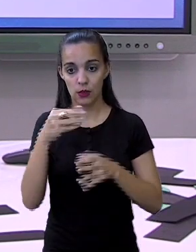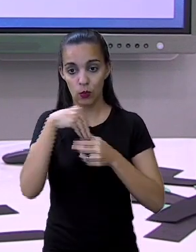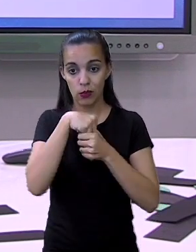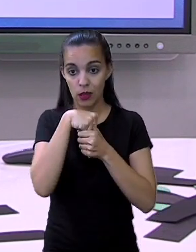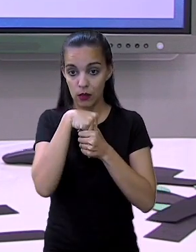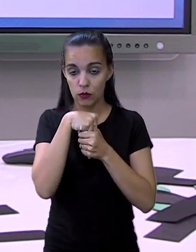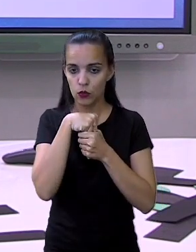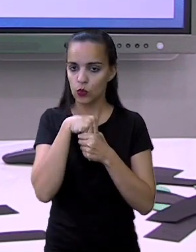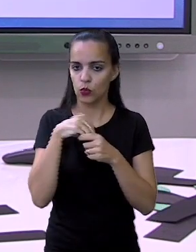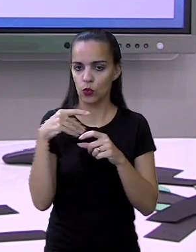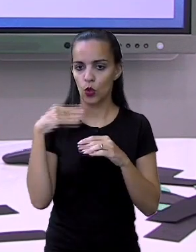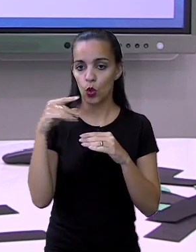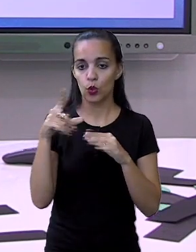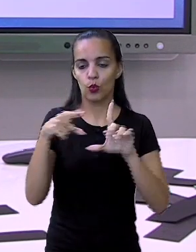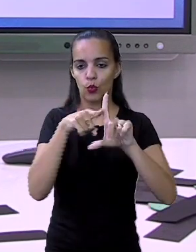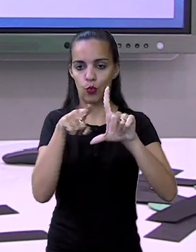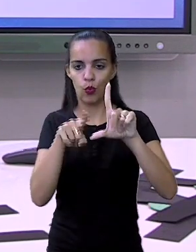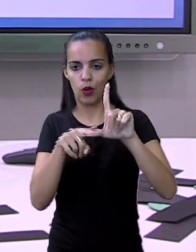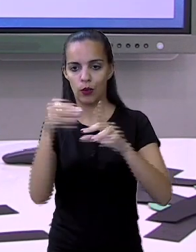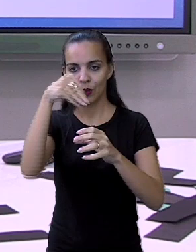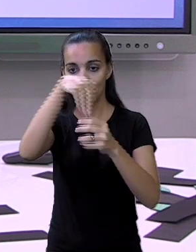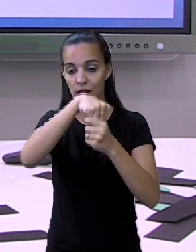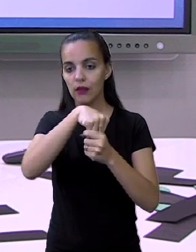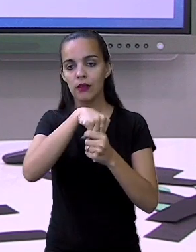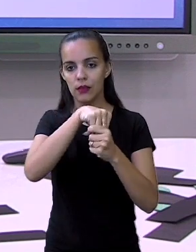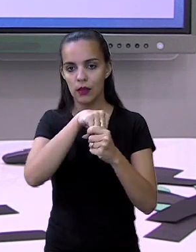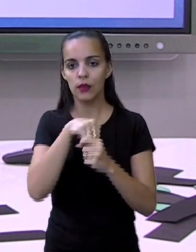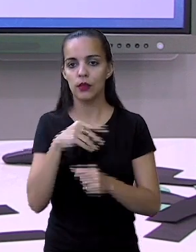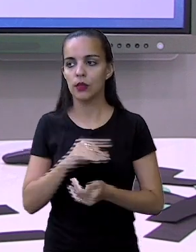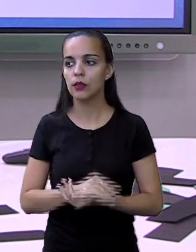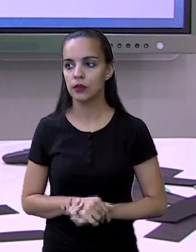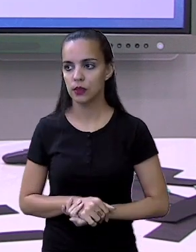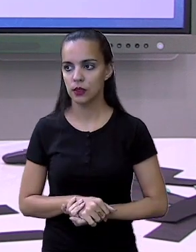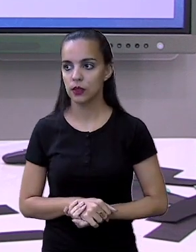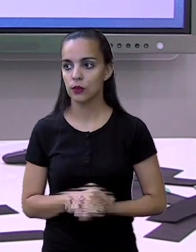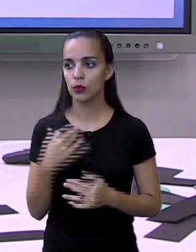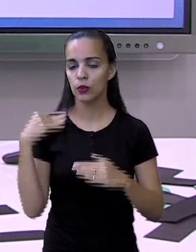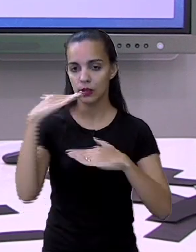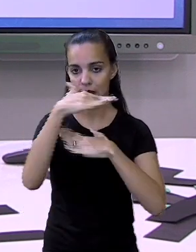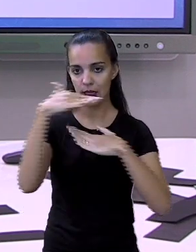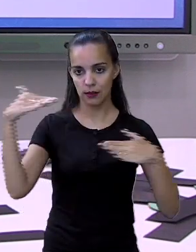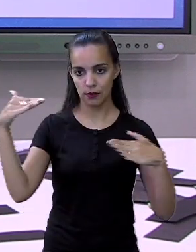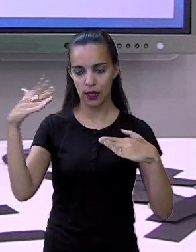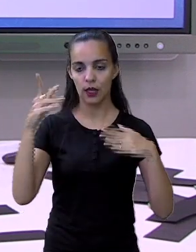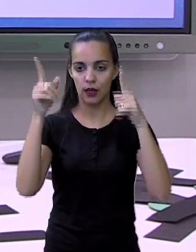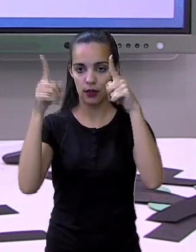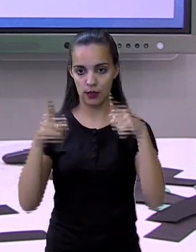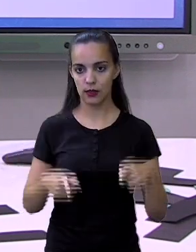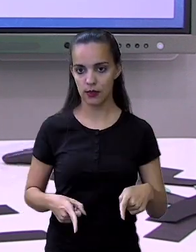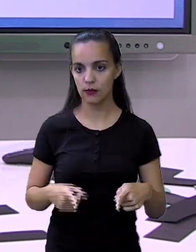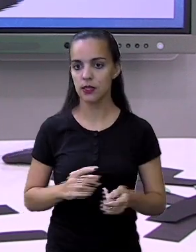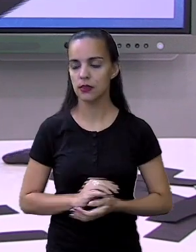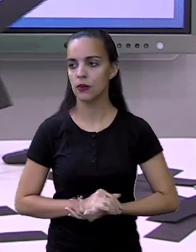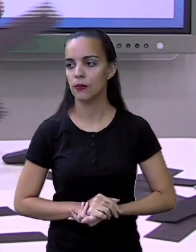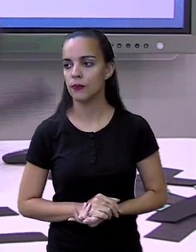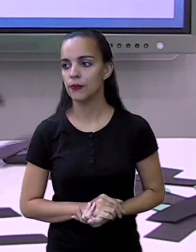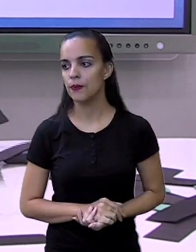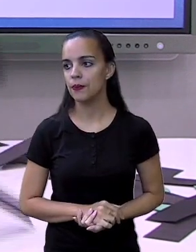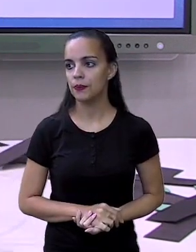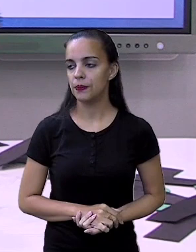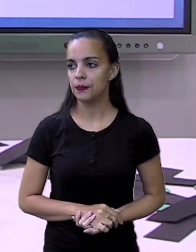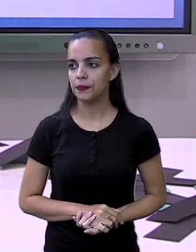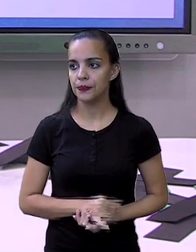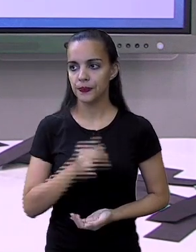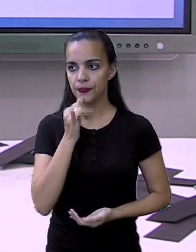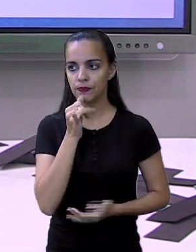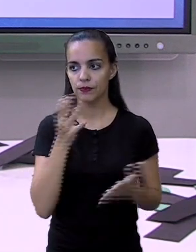Eles estão dentro, na minha região interna da reta. Observe que a abertura é a mesma, eles são iguais. Se eu